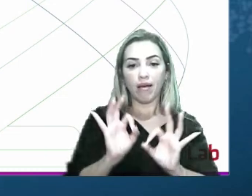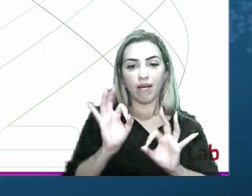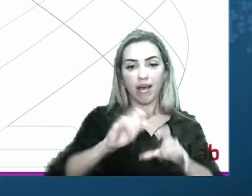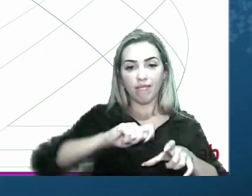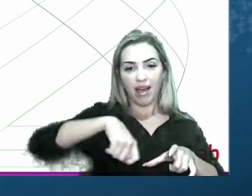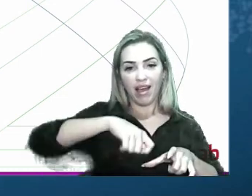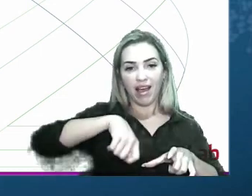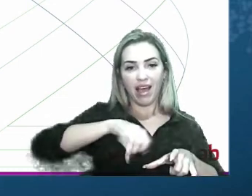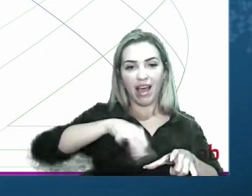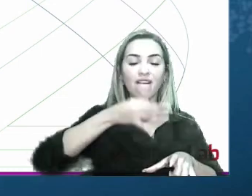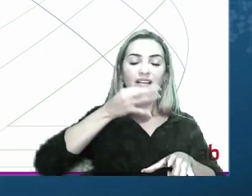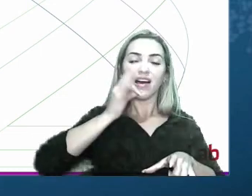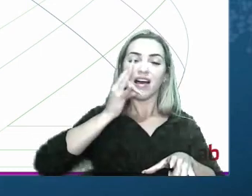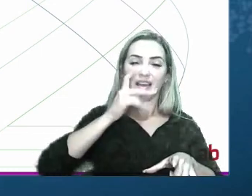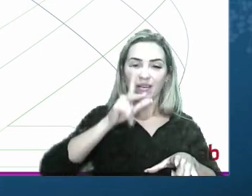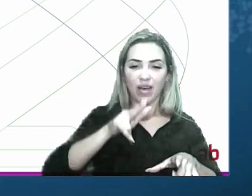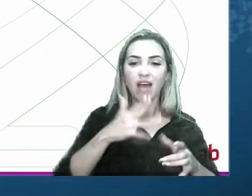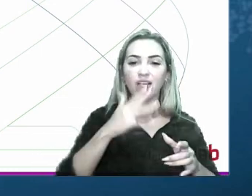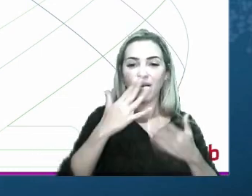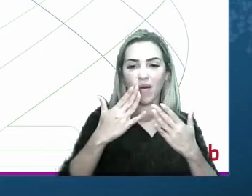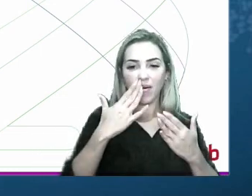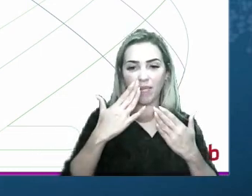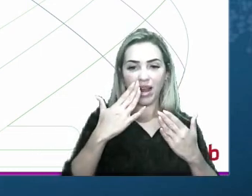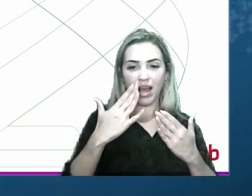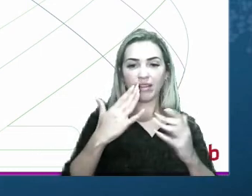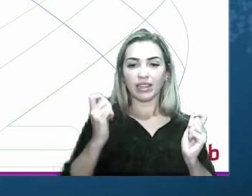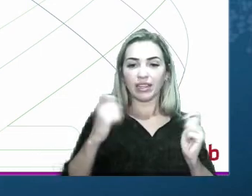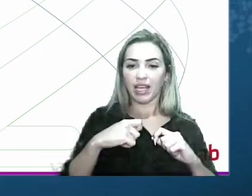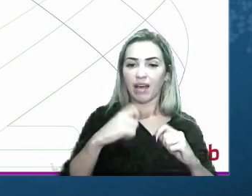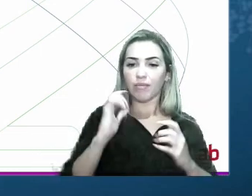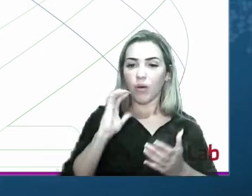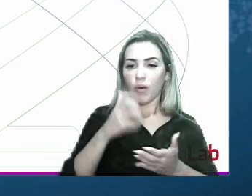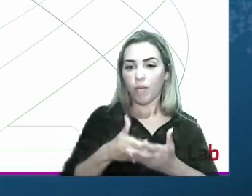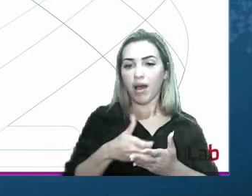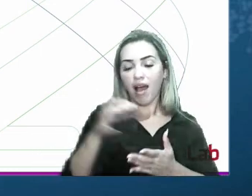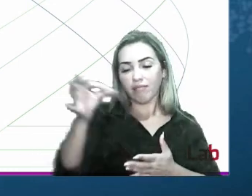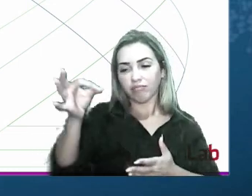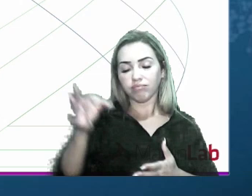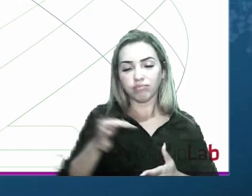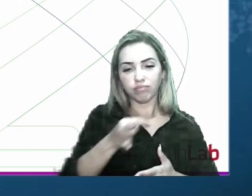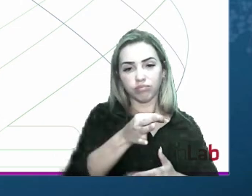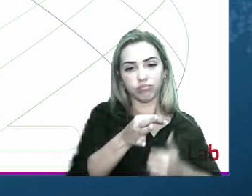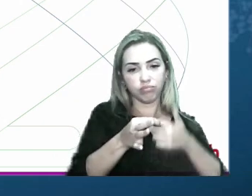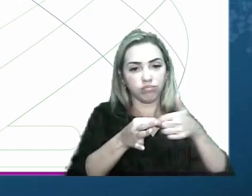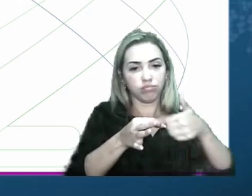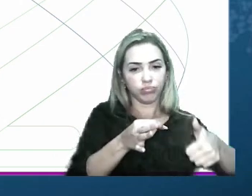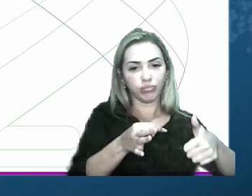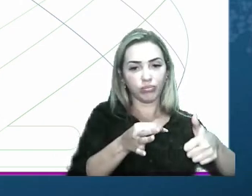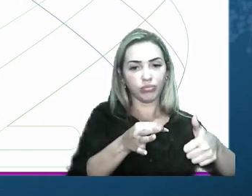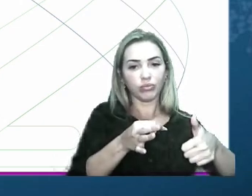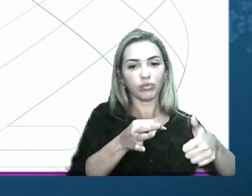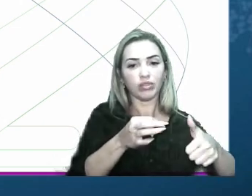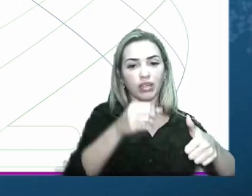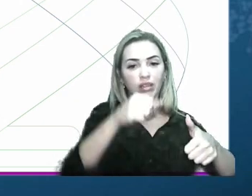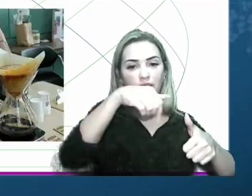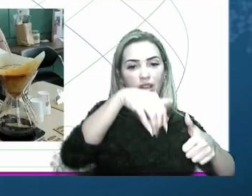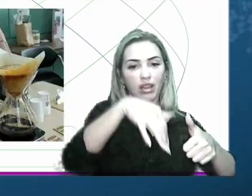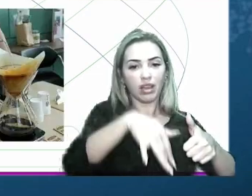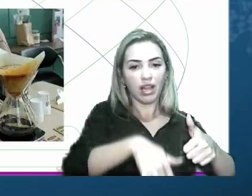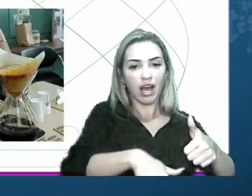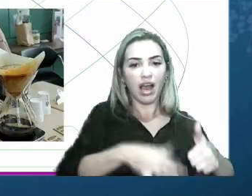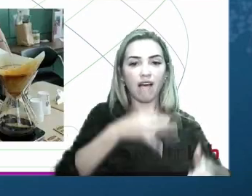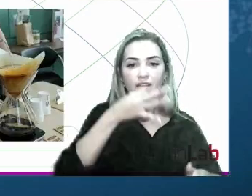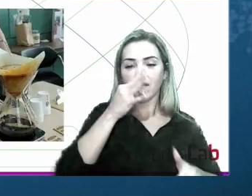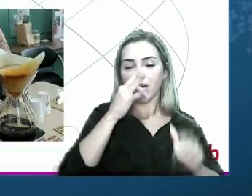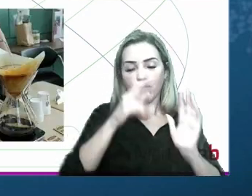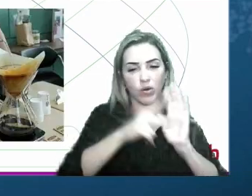máquinas automatizadas e você pode comprar as cápsulas, você aperta o botão e a máquina vai fazer